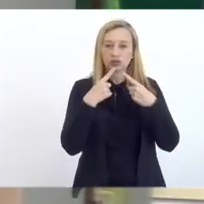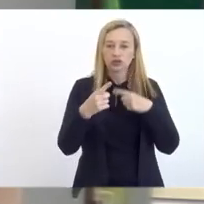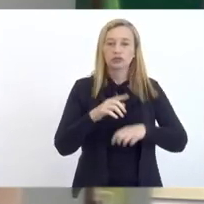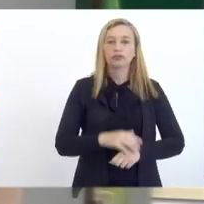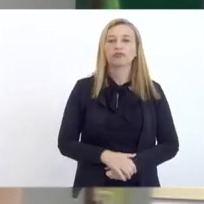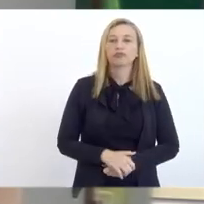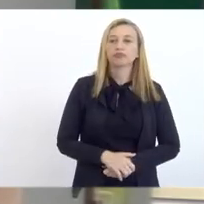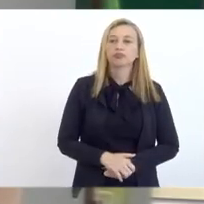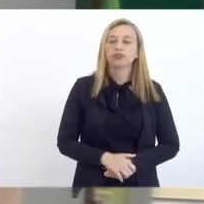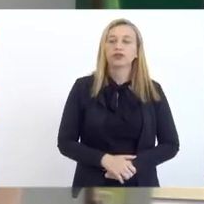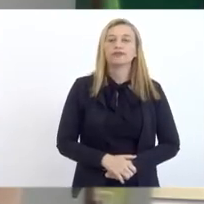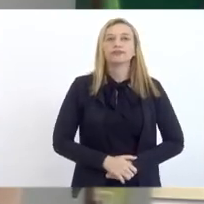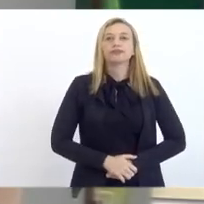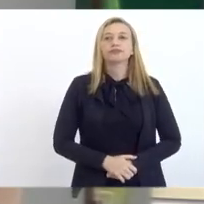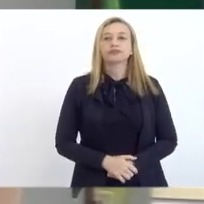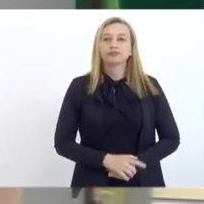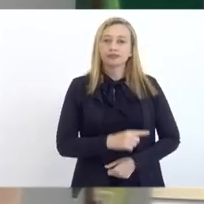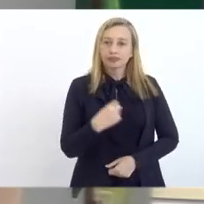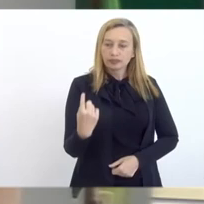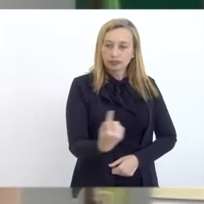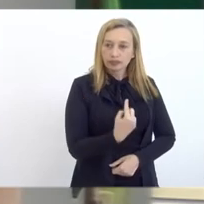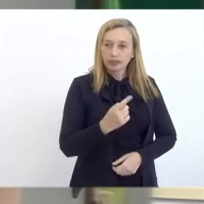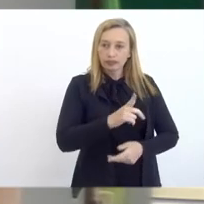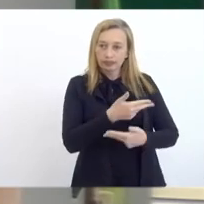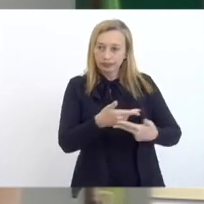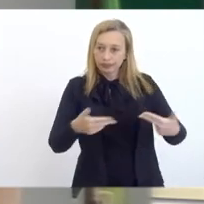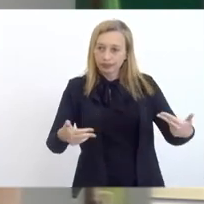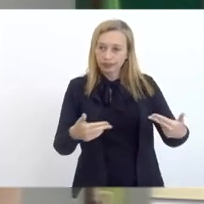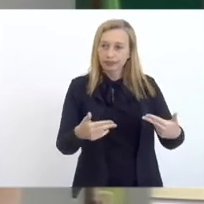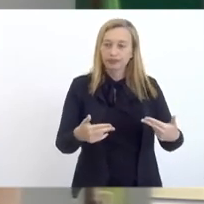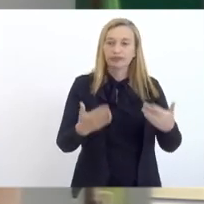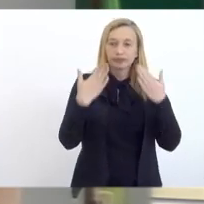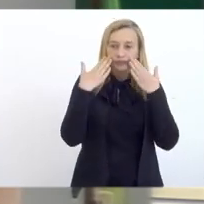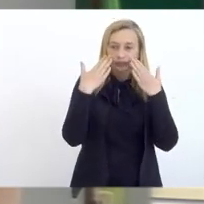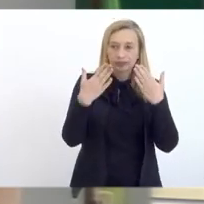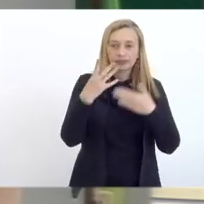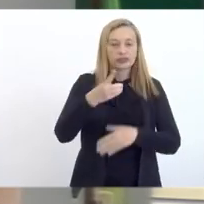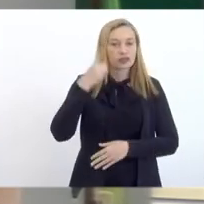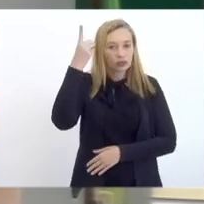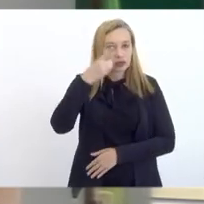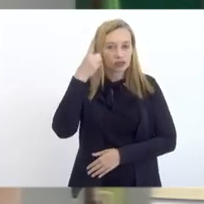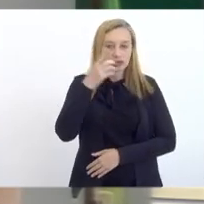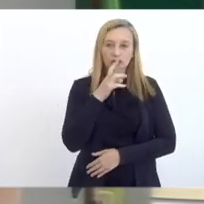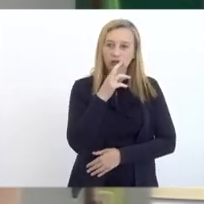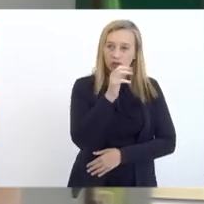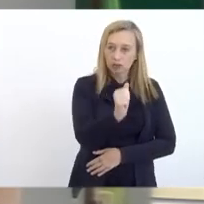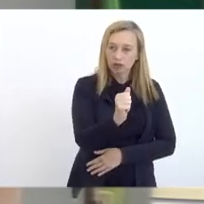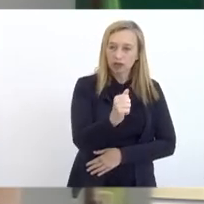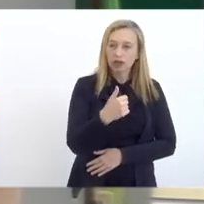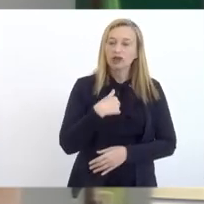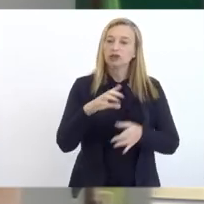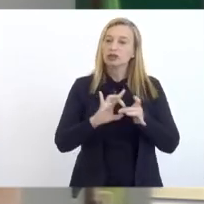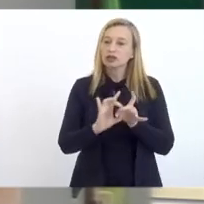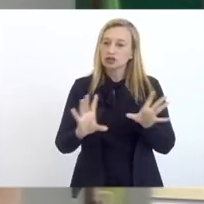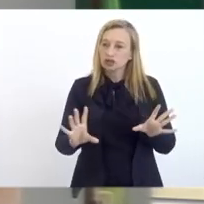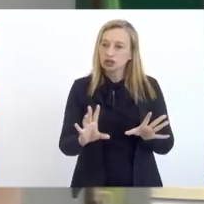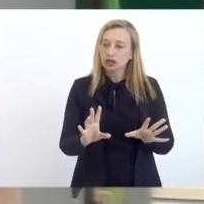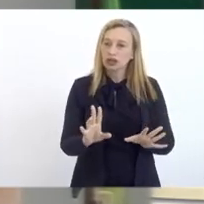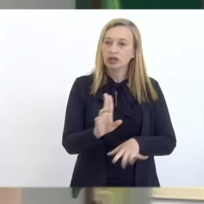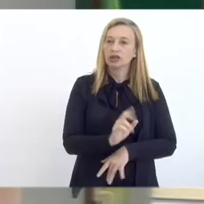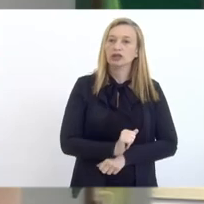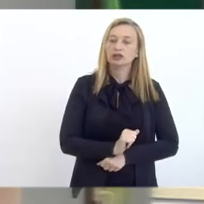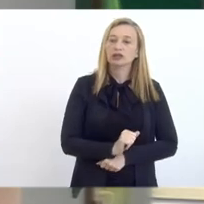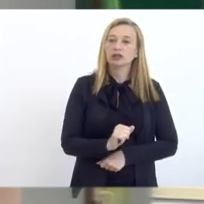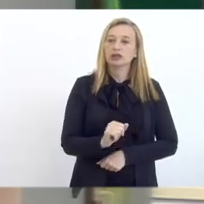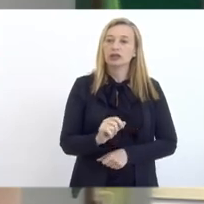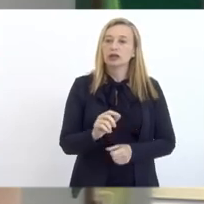Como nós vamos ter diversas apresentações, deputado Mourinho, eu vou deixar para fazer